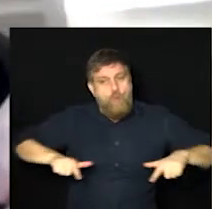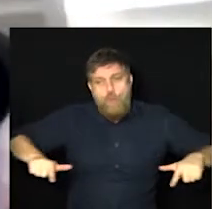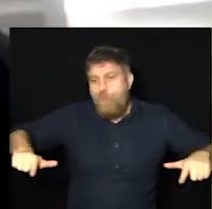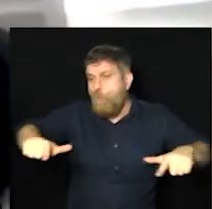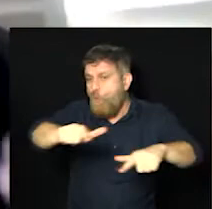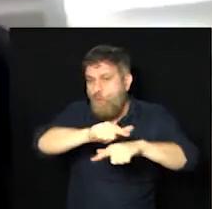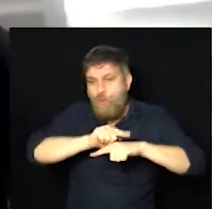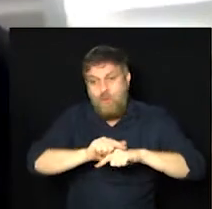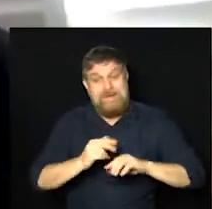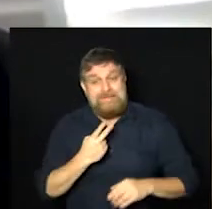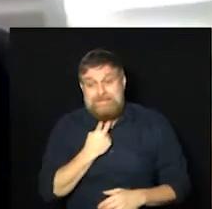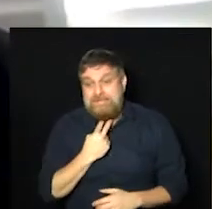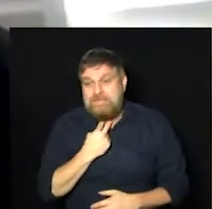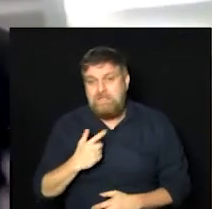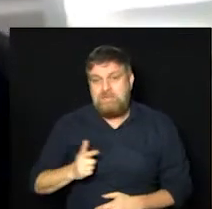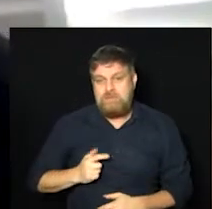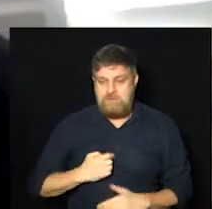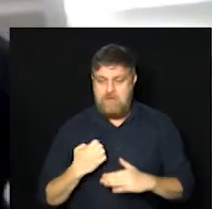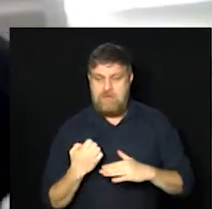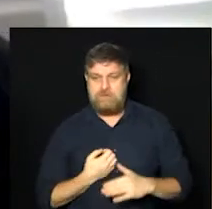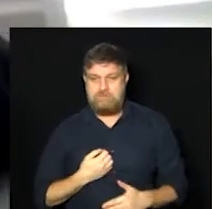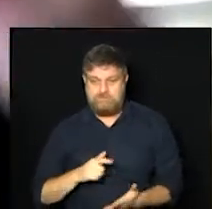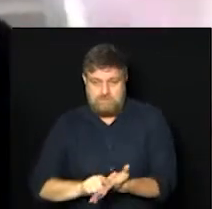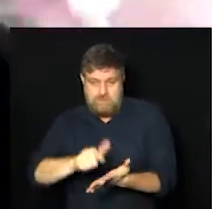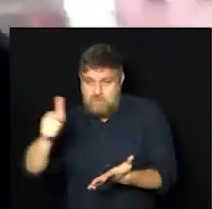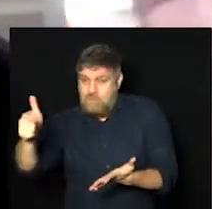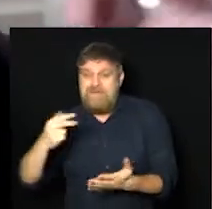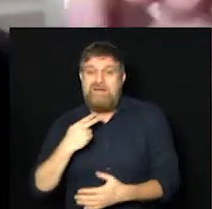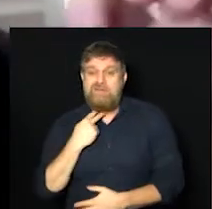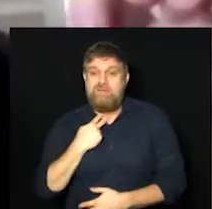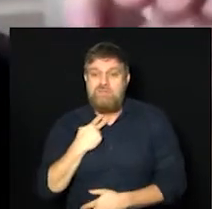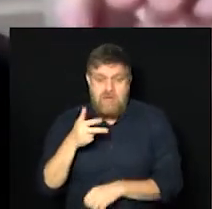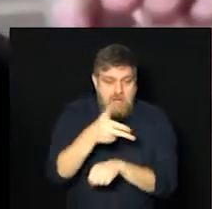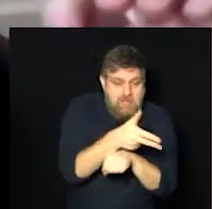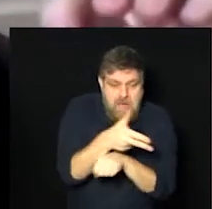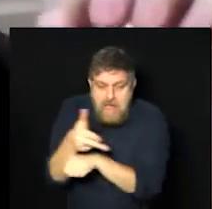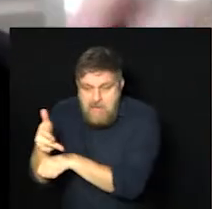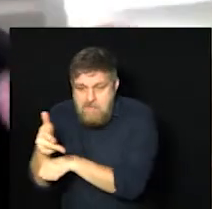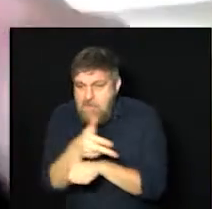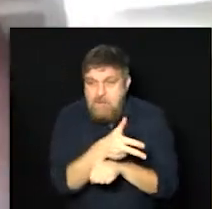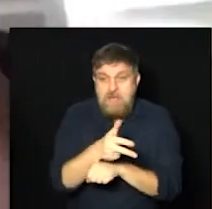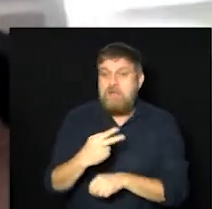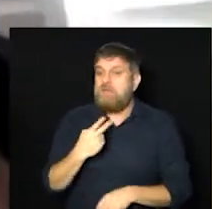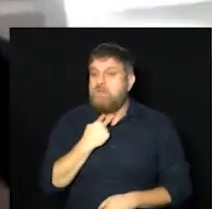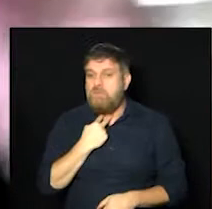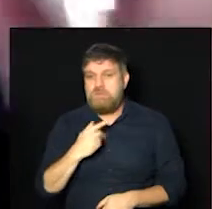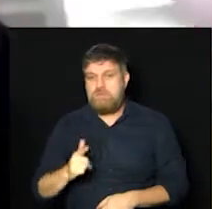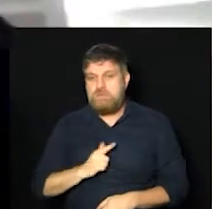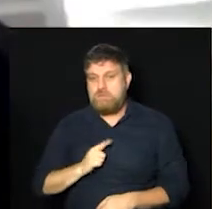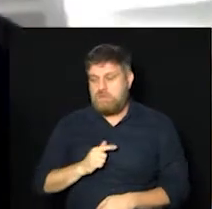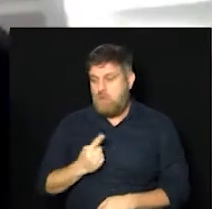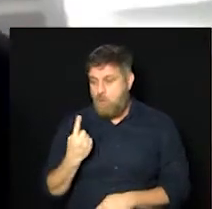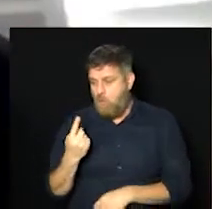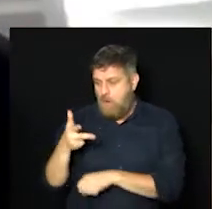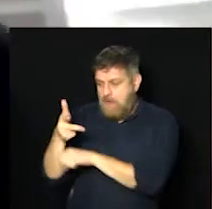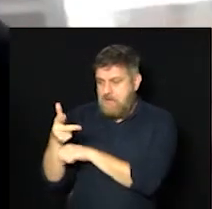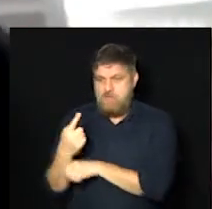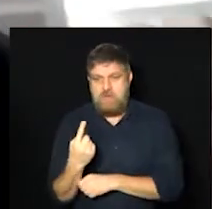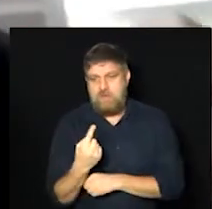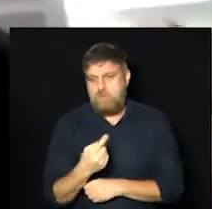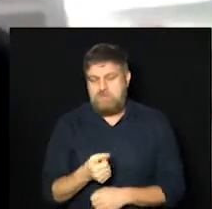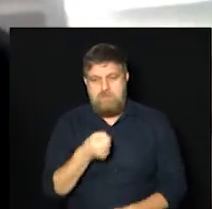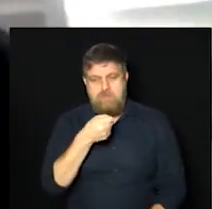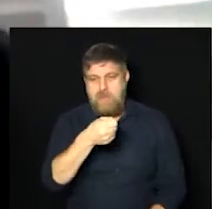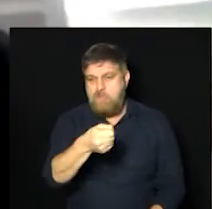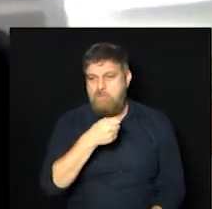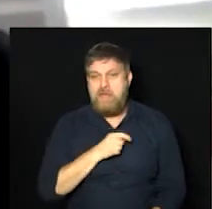Liga Paulista, até a imprensa, ela vai ter que dizer, ela não pode chegar lá com 8 caras, não. Olha, vai o câmera, o repórter, mais um. Ó, quem vai